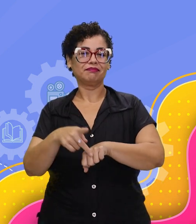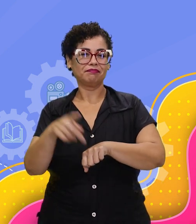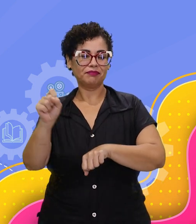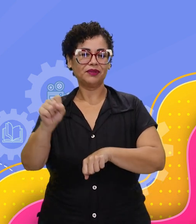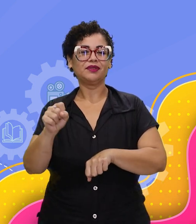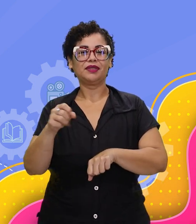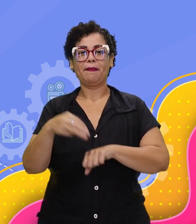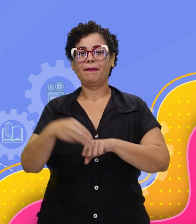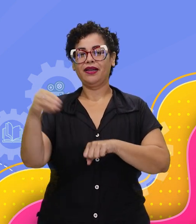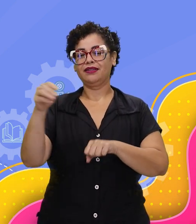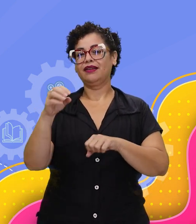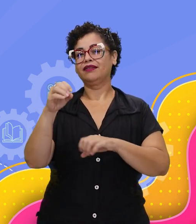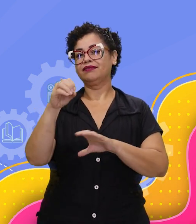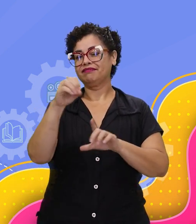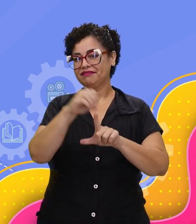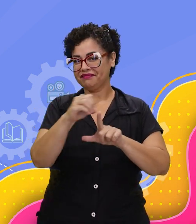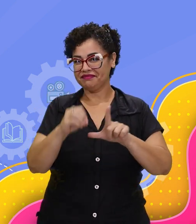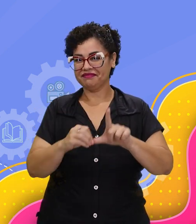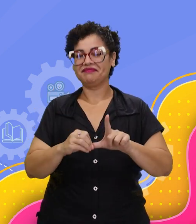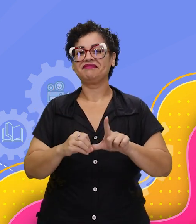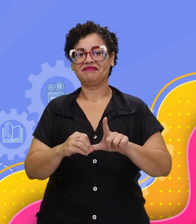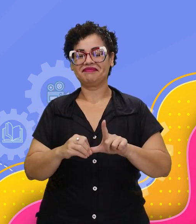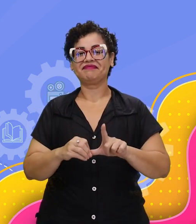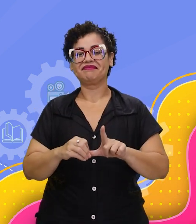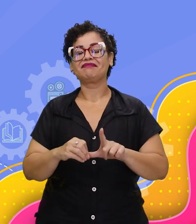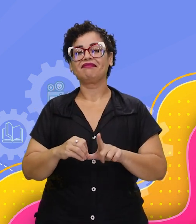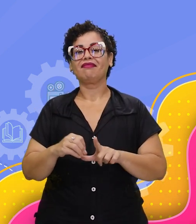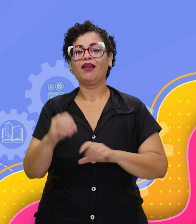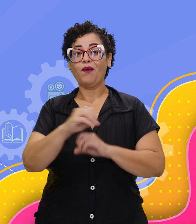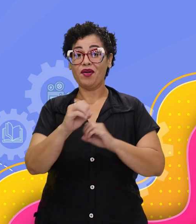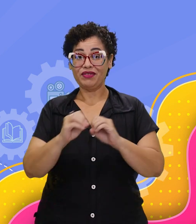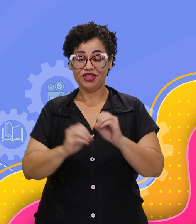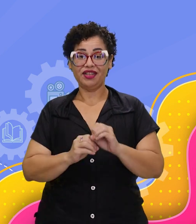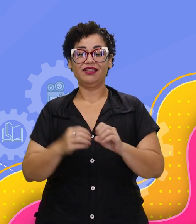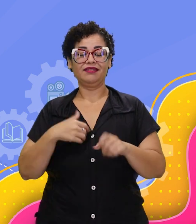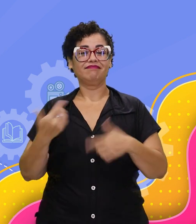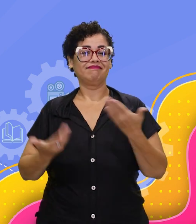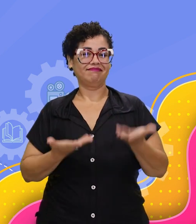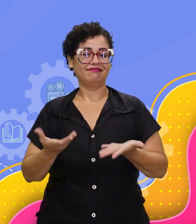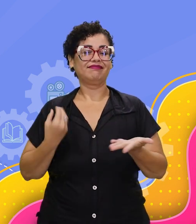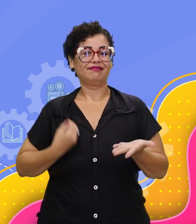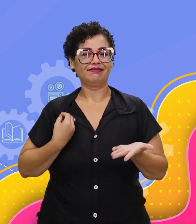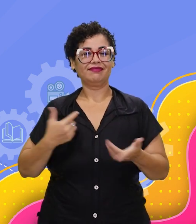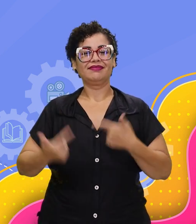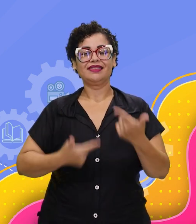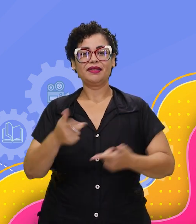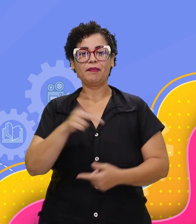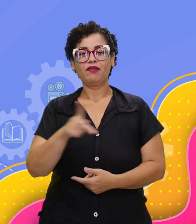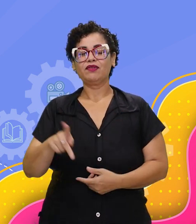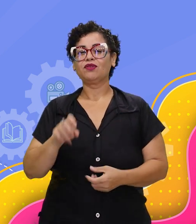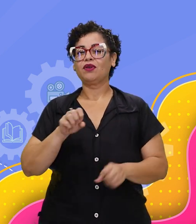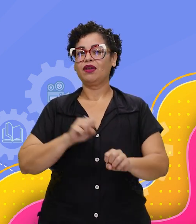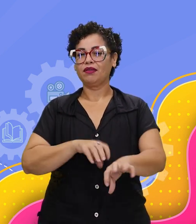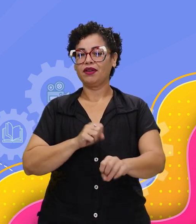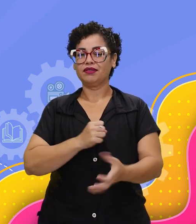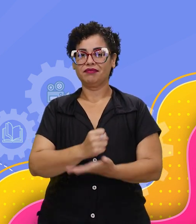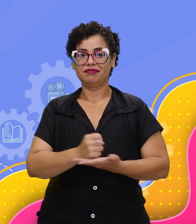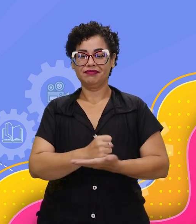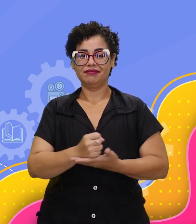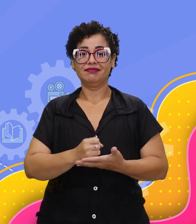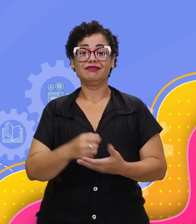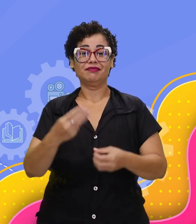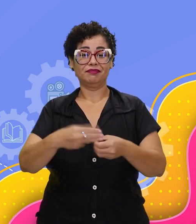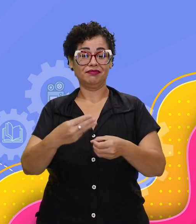na Universidade Federal de Goiás e atualmente eu trabalho como professora na educação básica da Rede Municipal